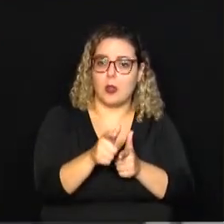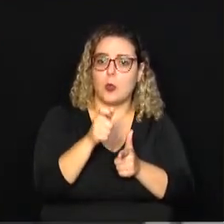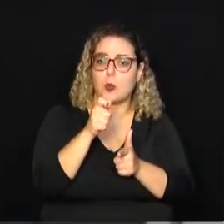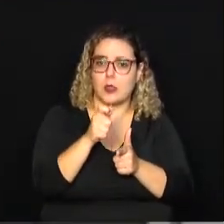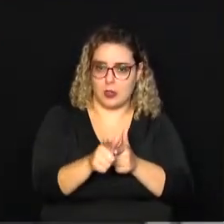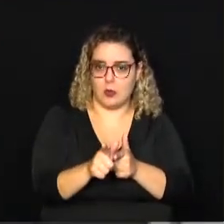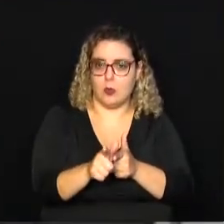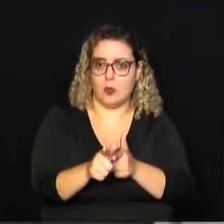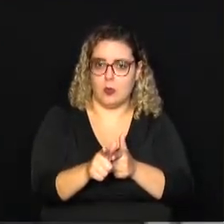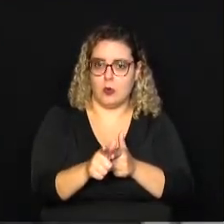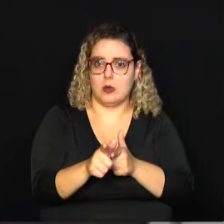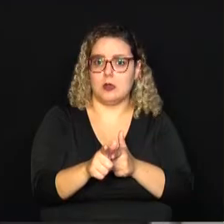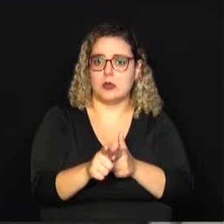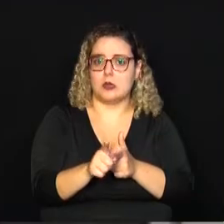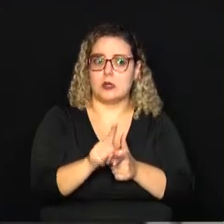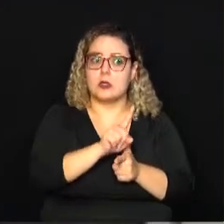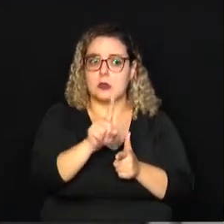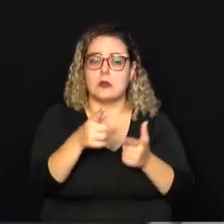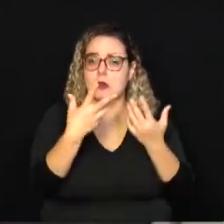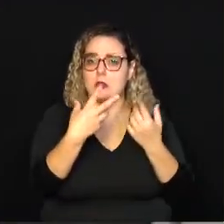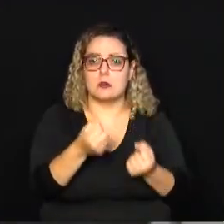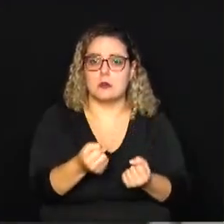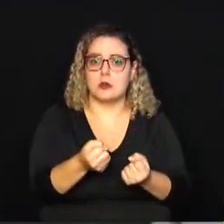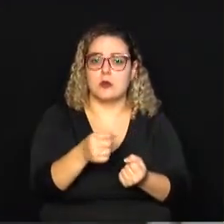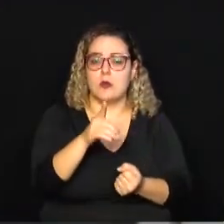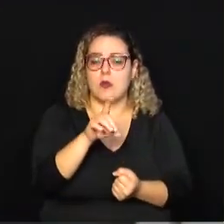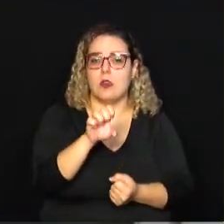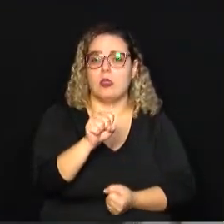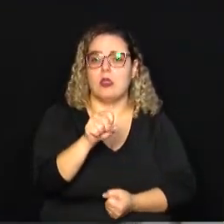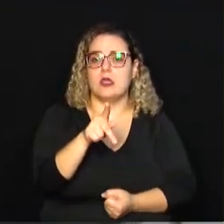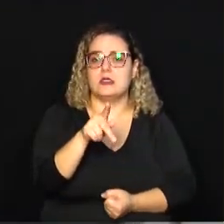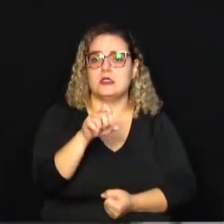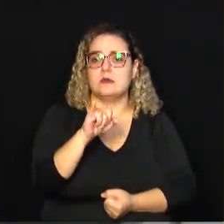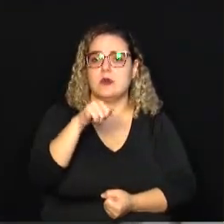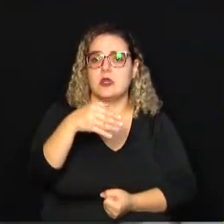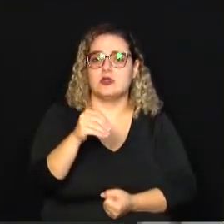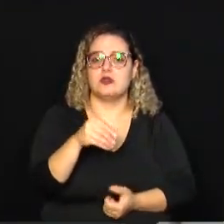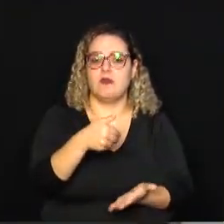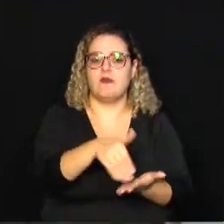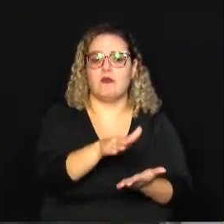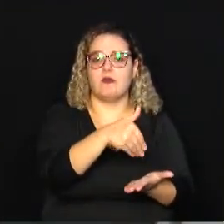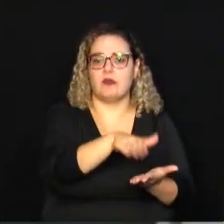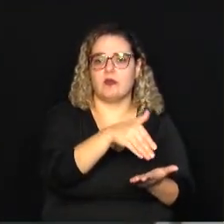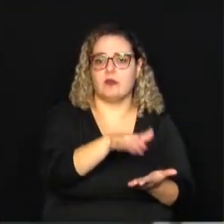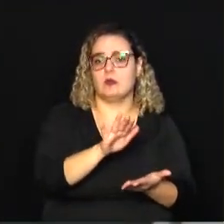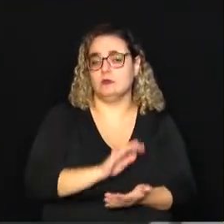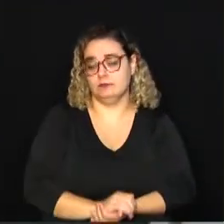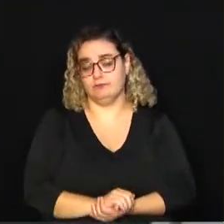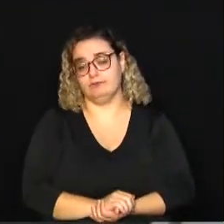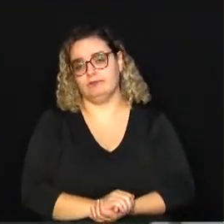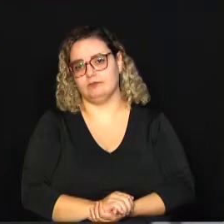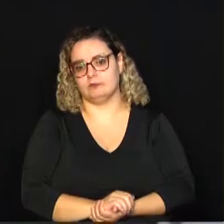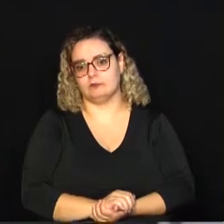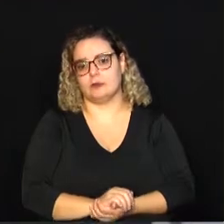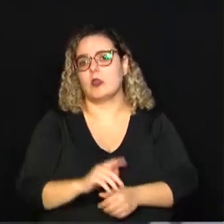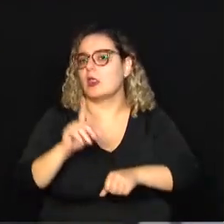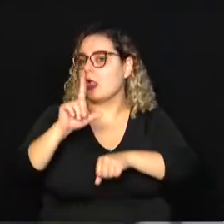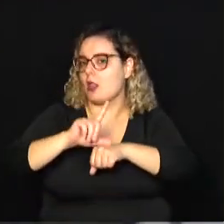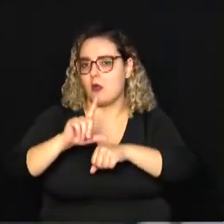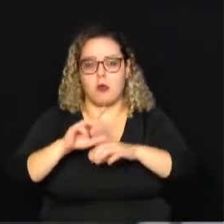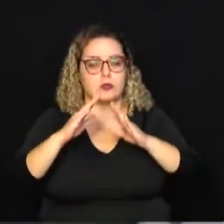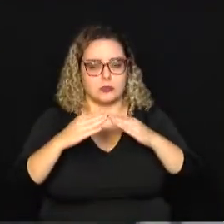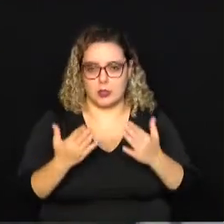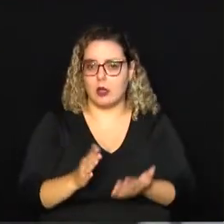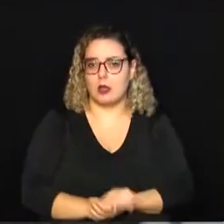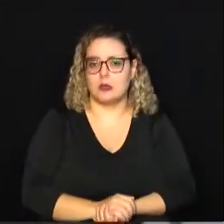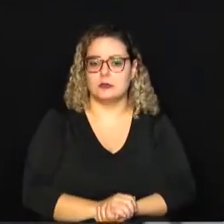pequenos comerciantes, estão com dificuldade de pagar o aluguel, né, do seu estabelecimento por conta dessa questão da pandemia.